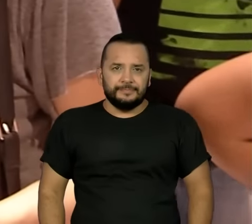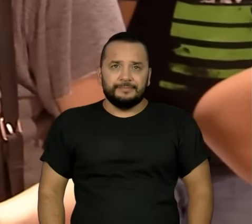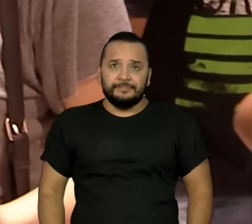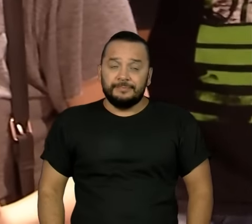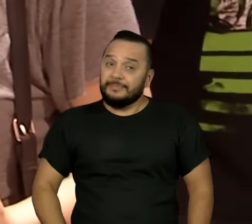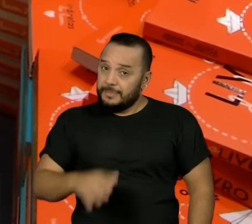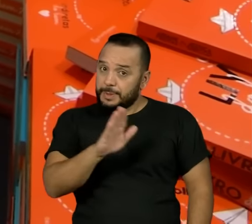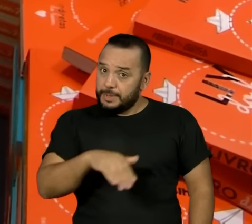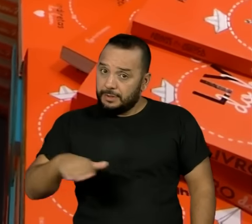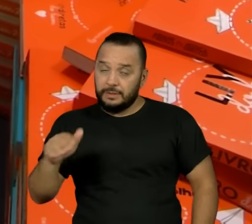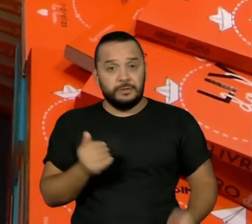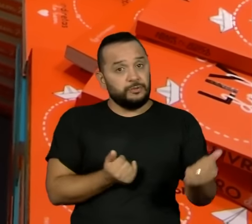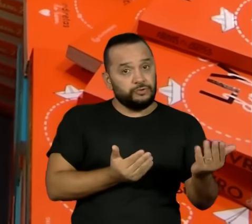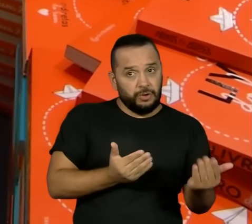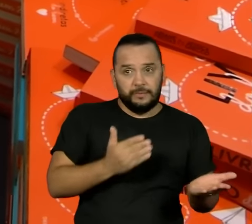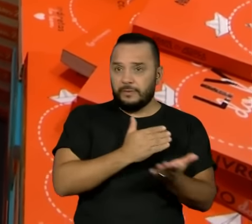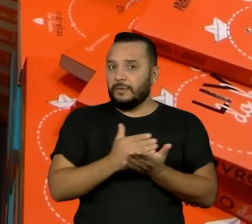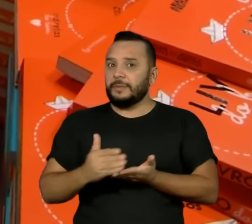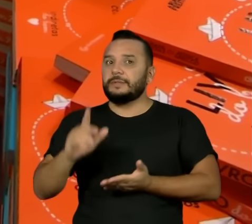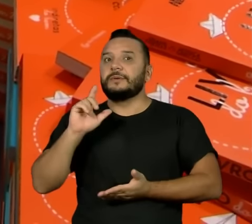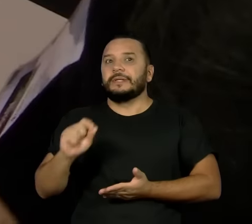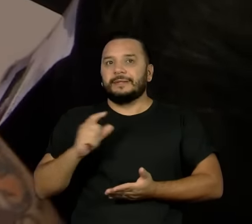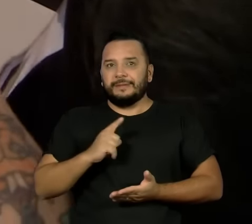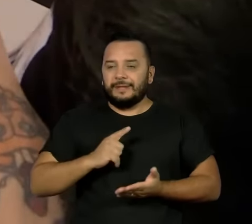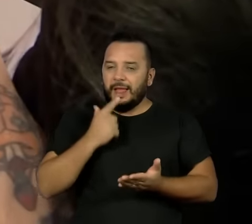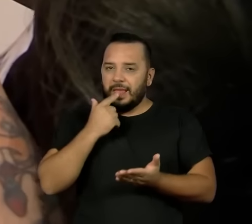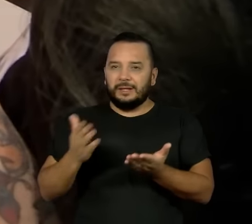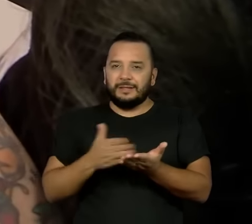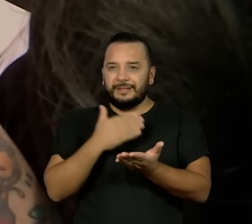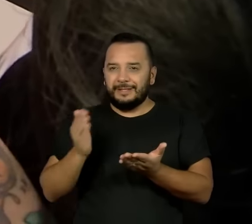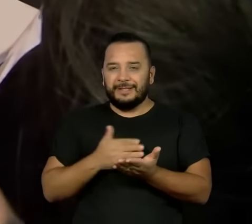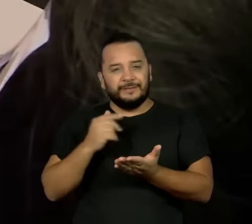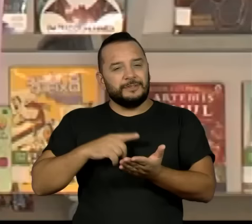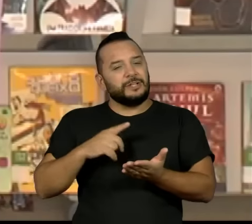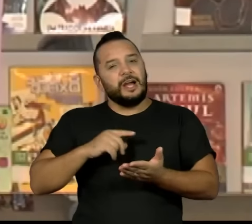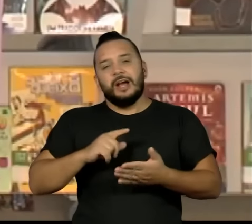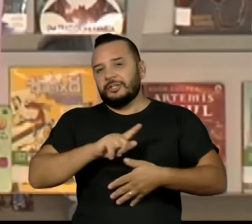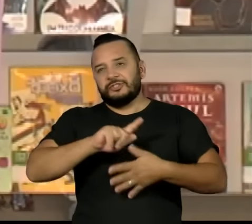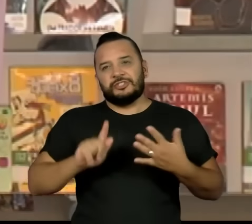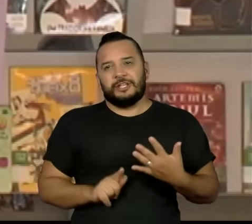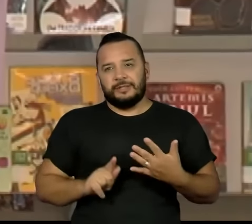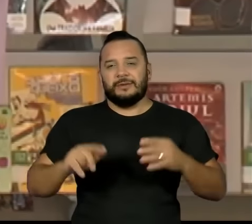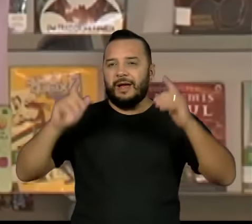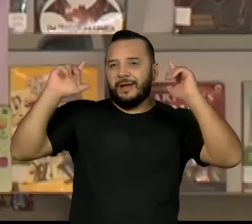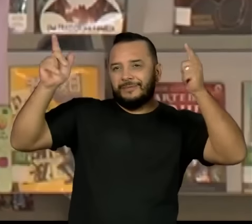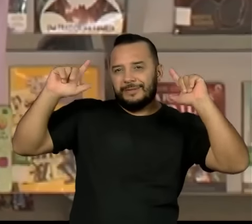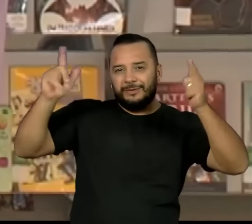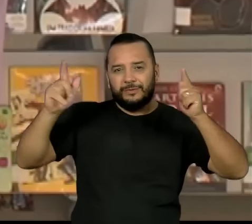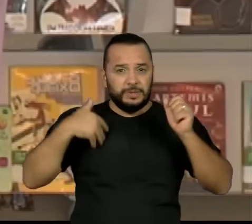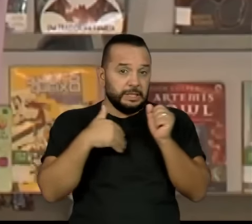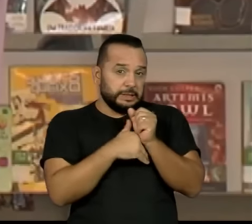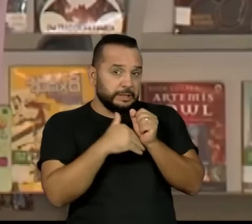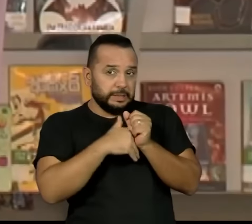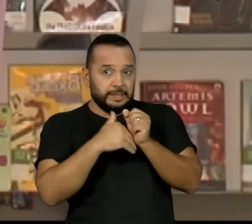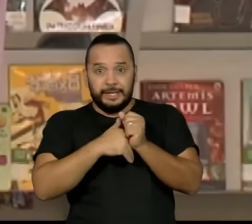As crianças e jovens passaram a ter à sua disposição livros de vários gêneros: aventura, mistério,